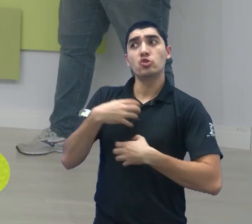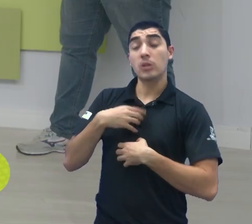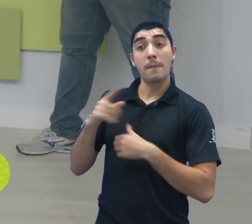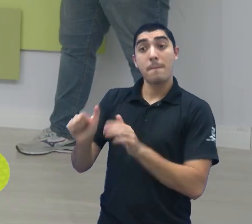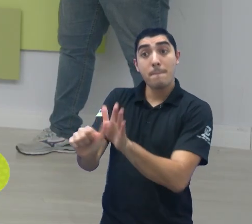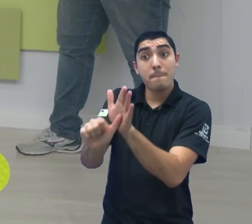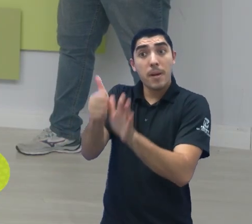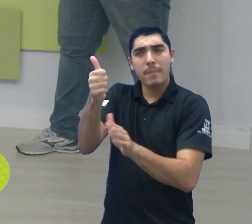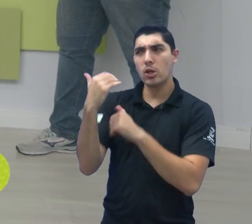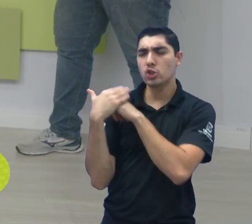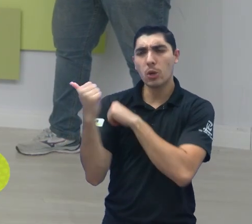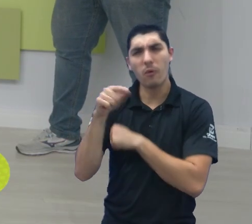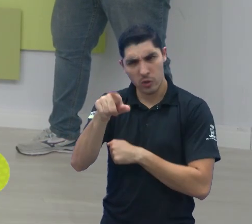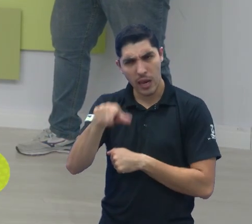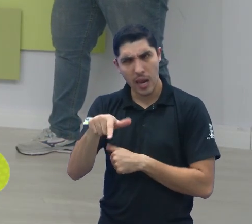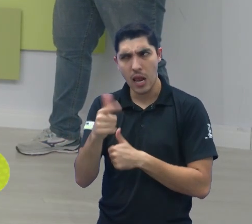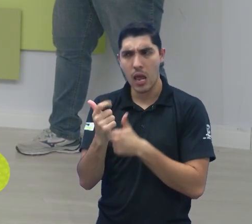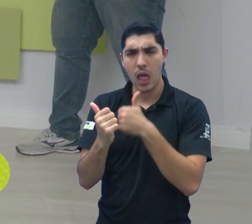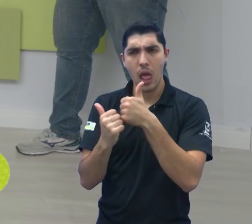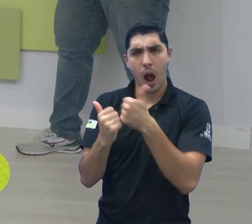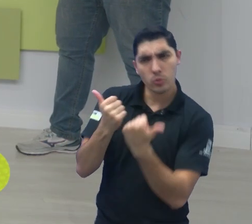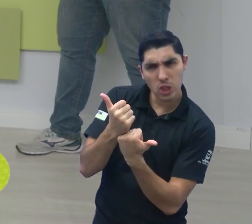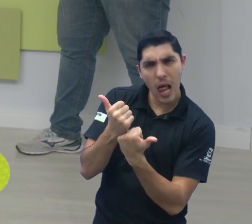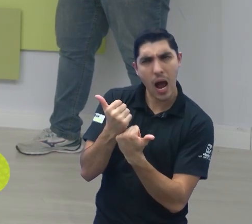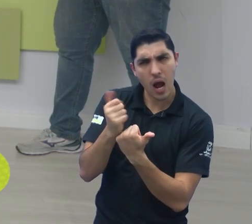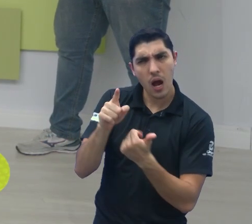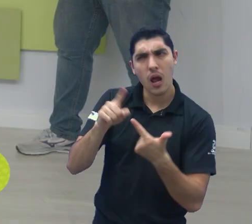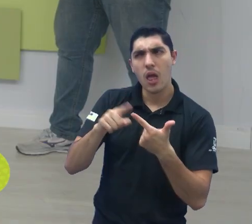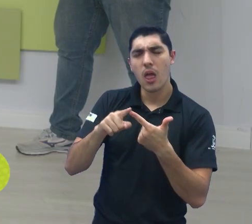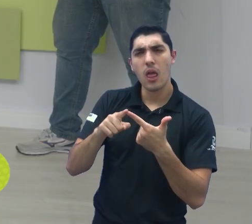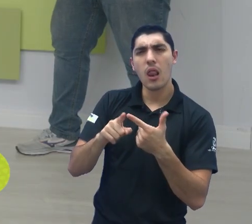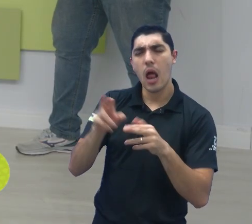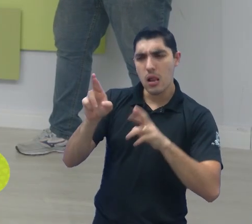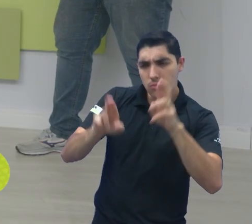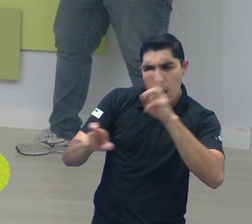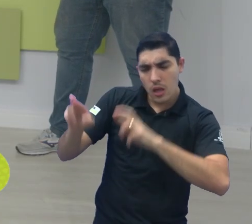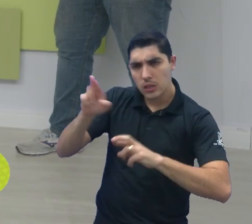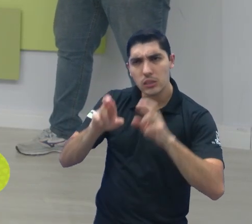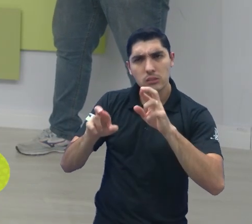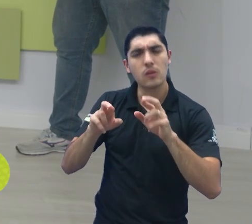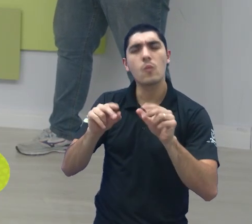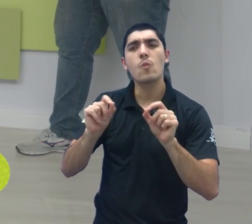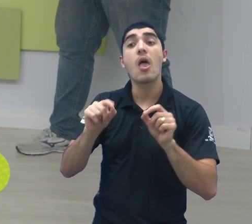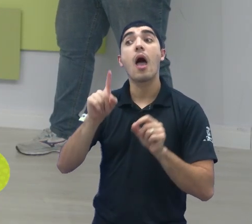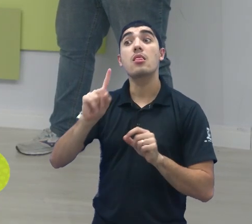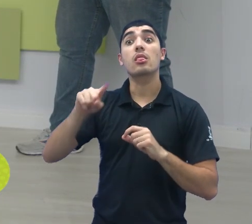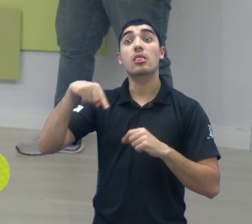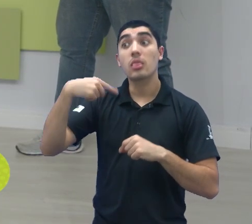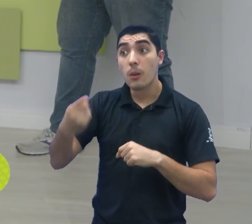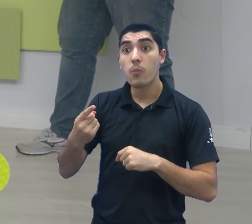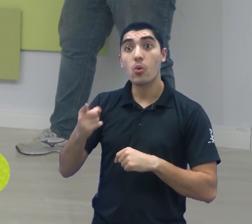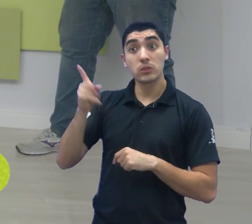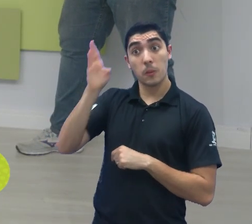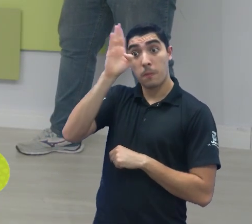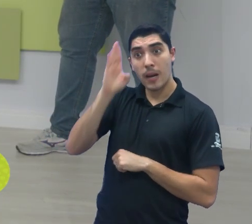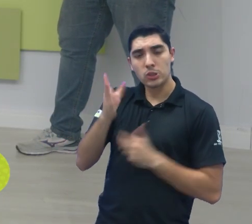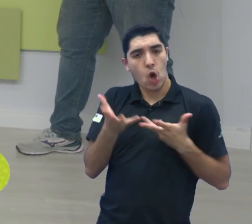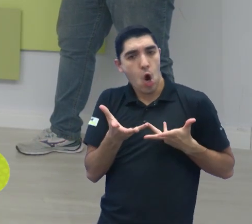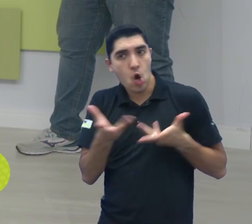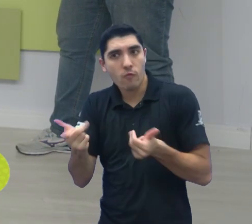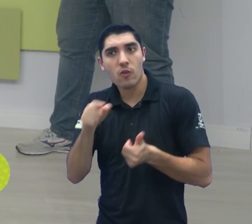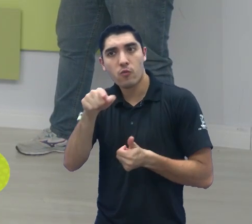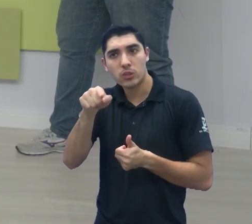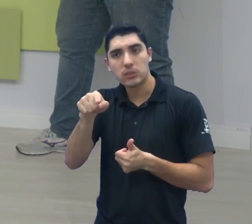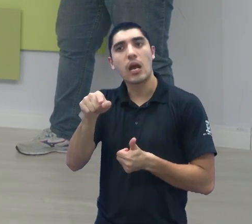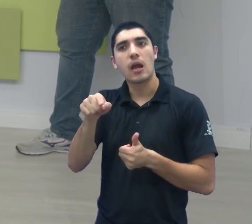como auxiliar, como analista de desempenho, enfim, você vai explicar isso bacana, até chegar o convite para ser técnico, se não estou enganado, em